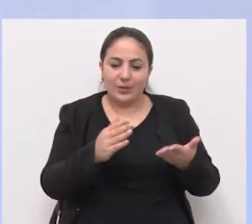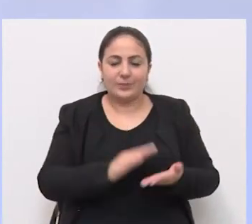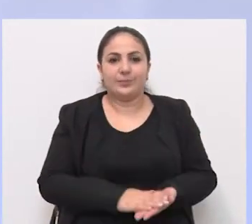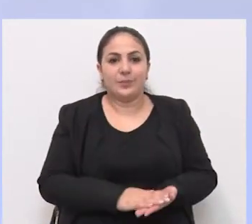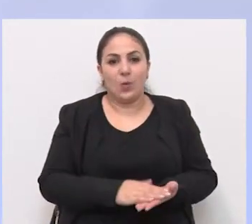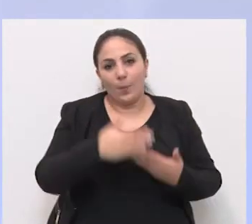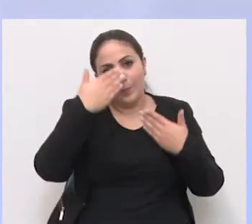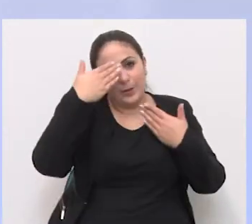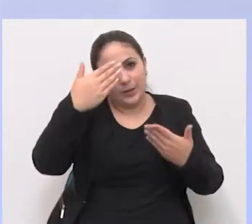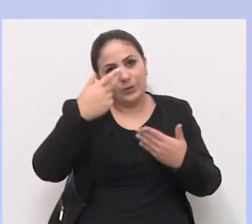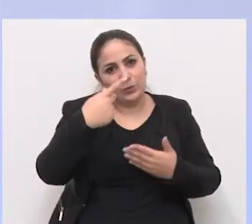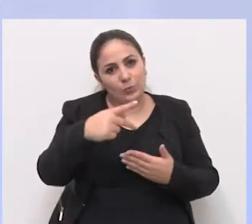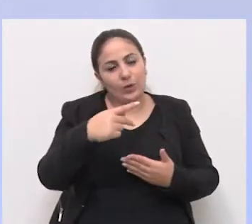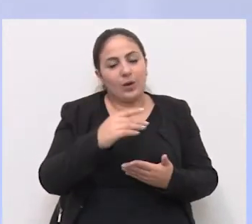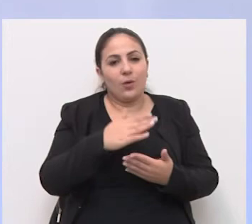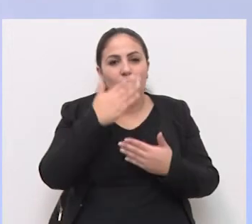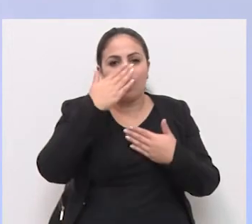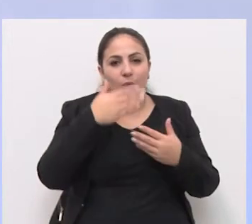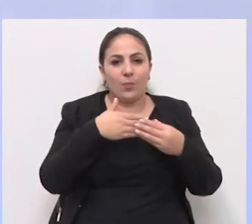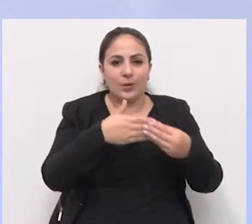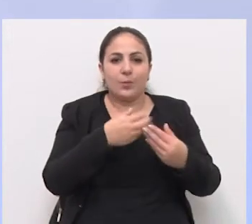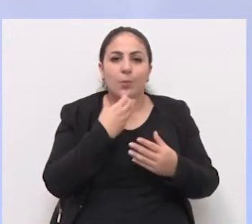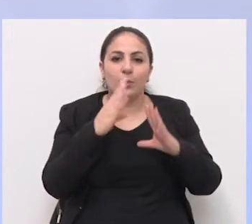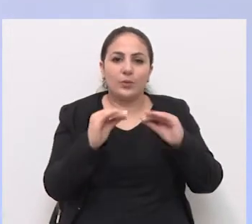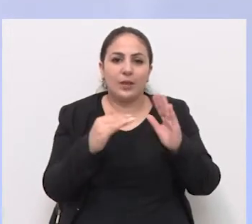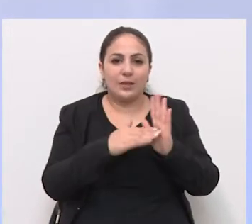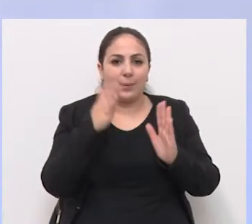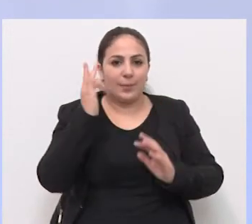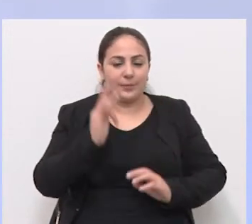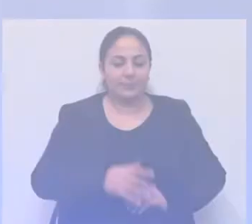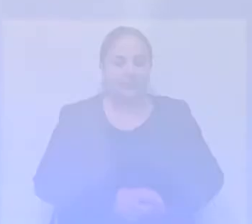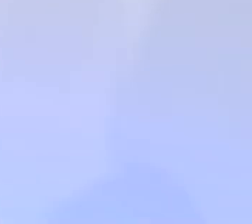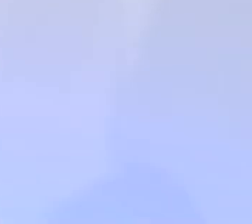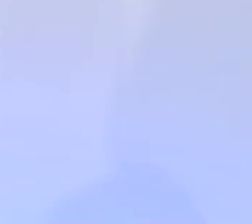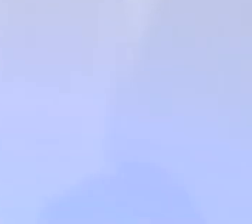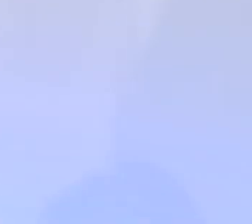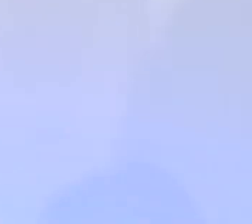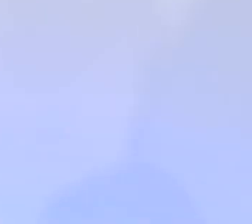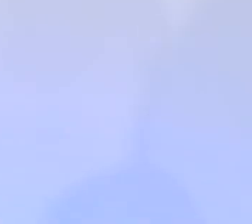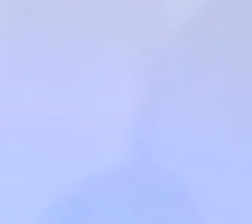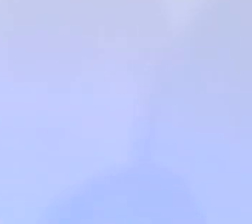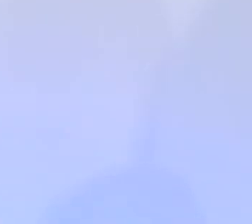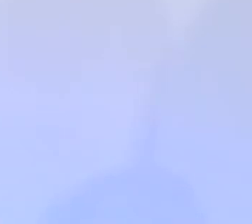fica por aqui. Obrigada pela sua companhia, uma boa noite e até amanhã.